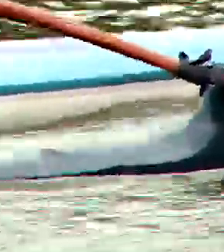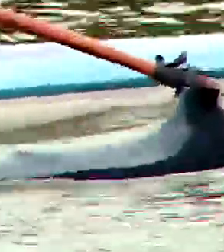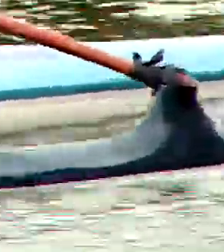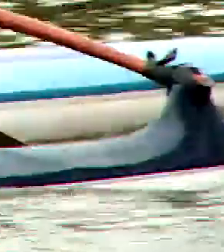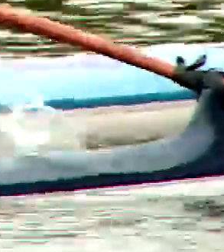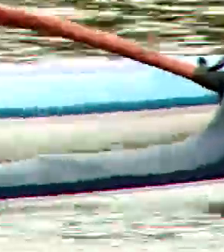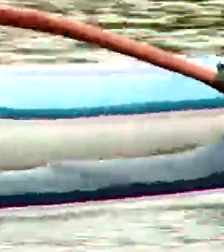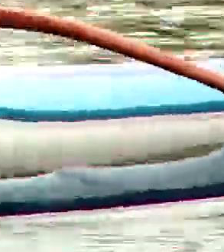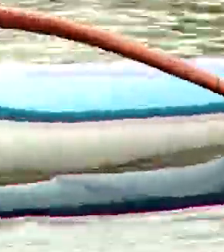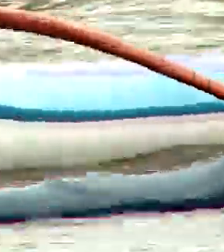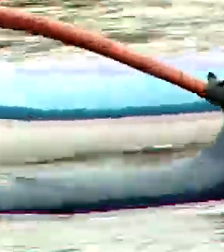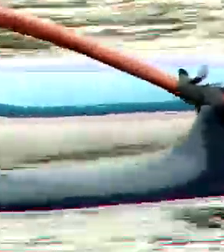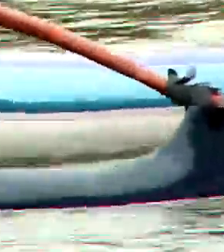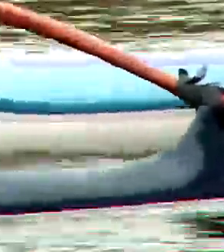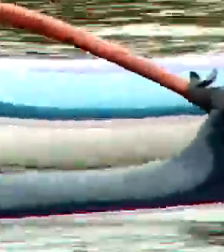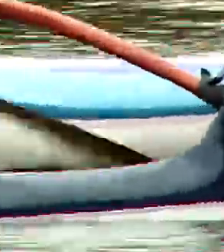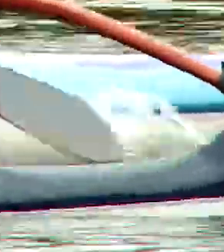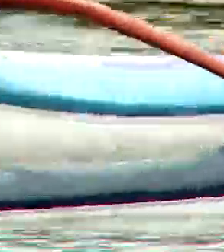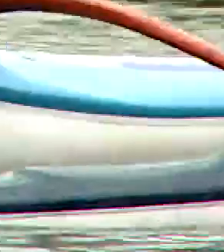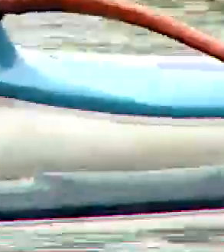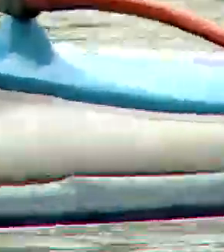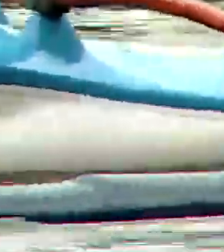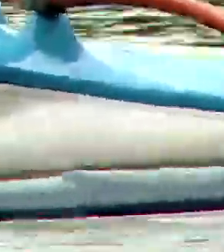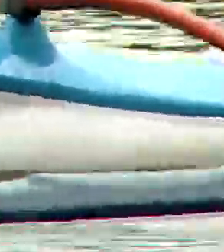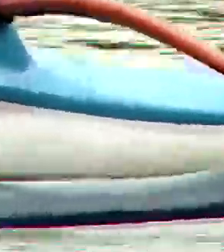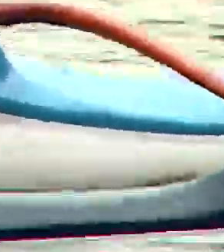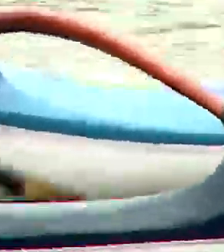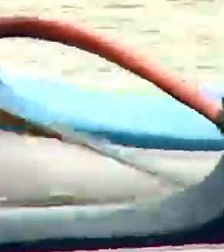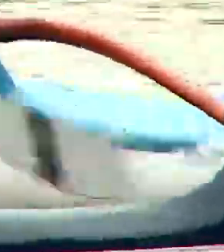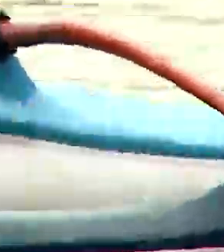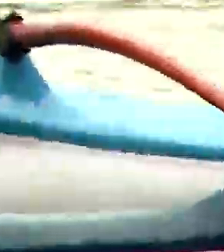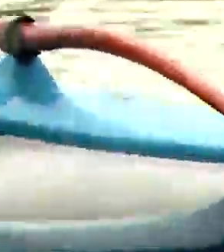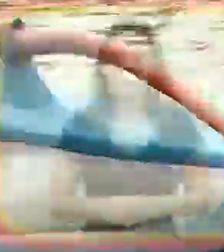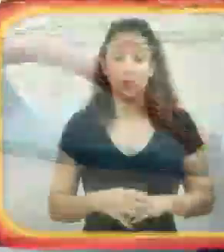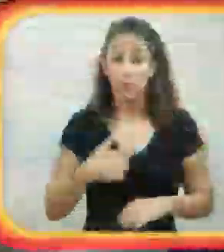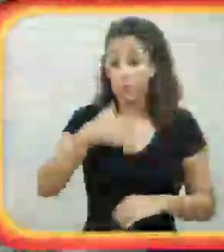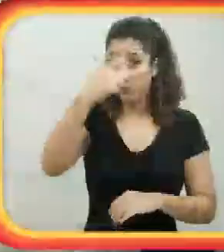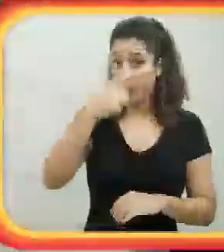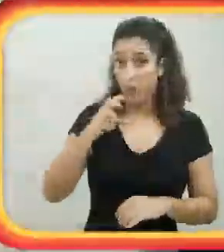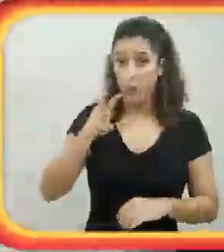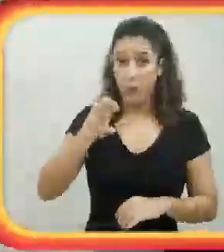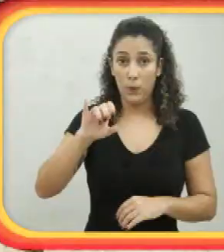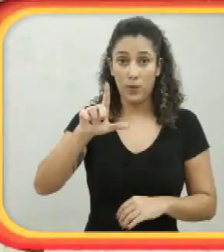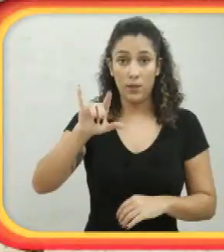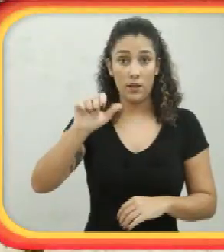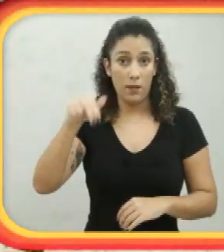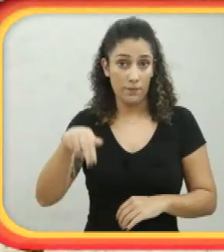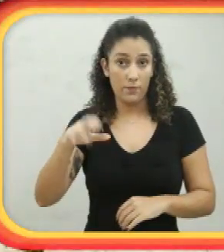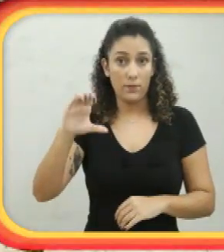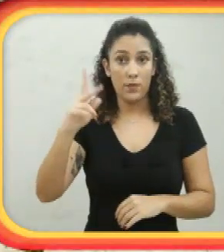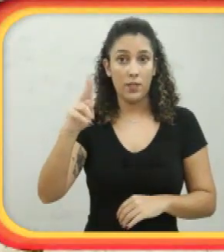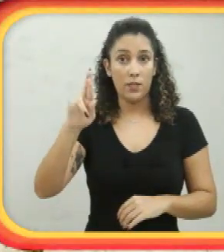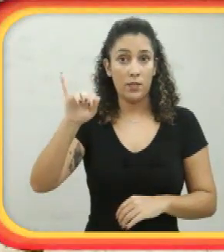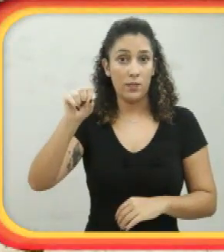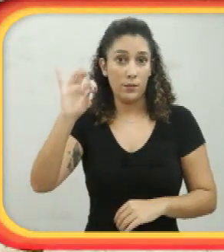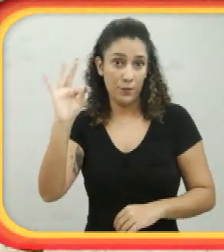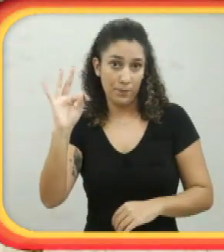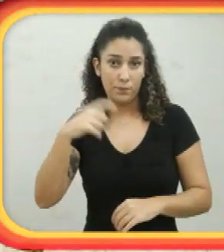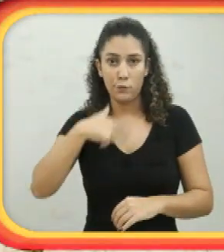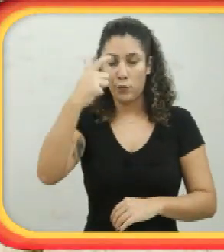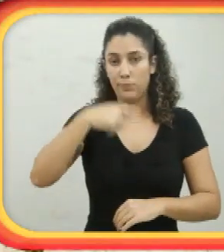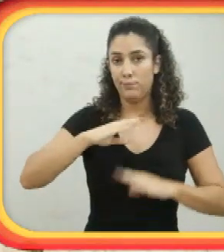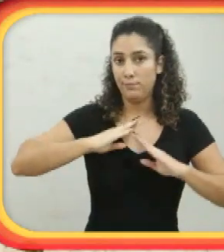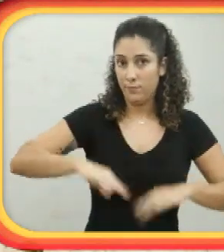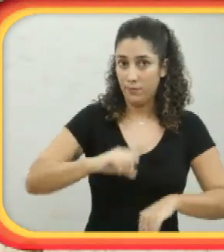entre a canoa e o flutuador, preso por duas hastes metálicas. Eu sou William Christie, sou paraplégico,